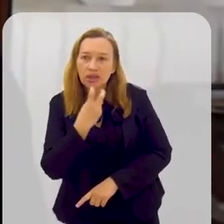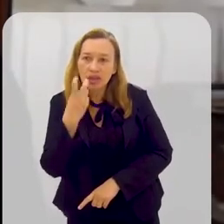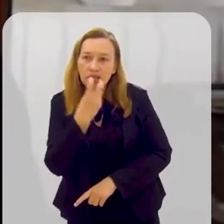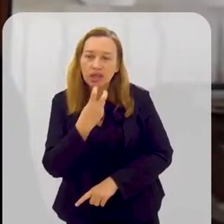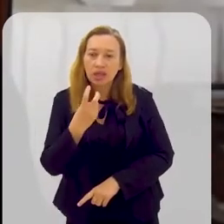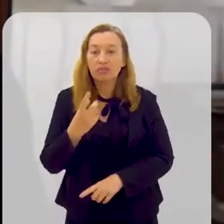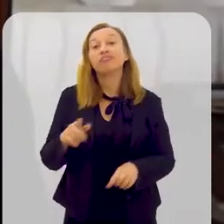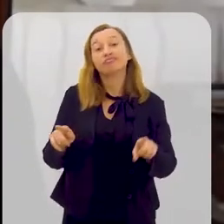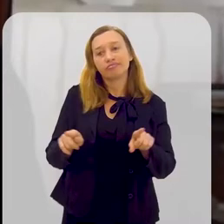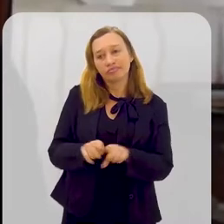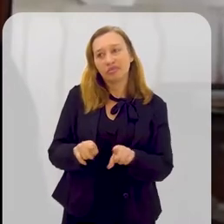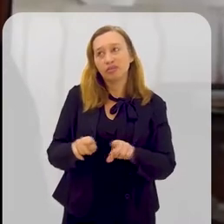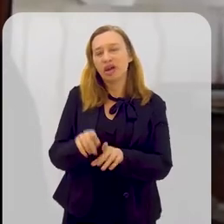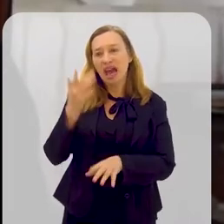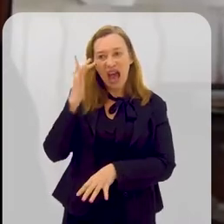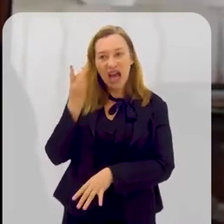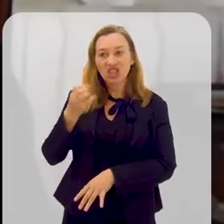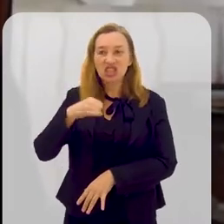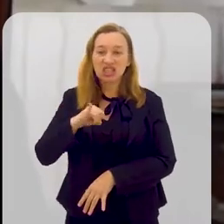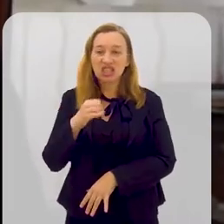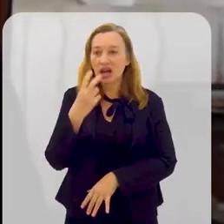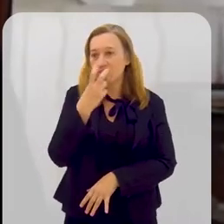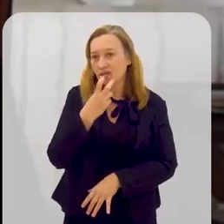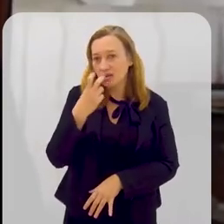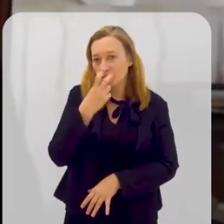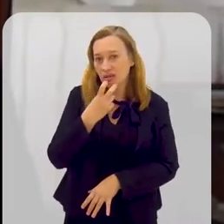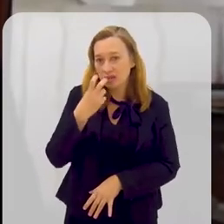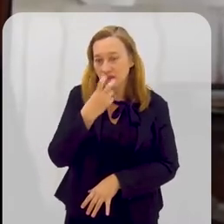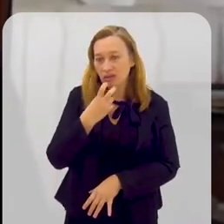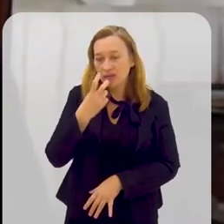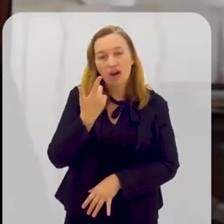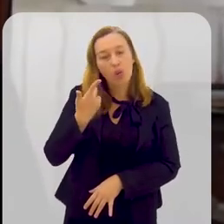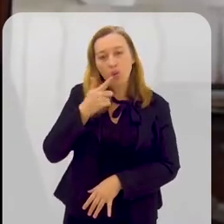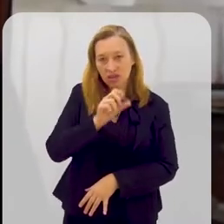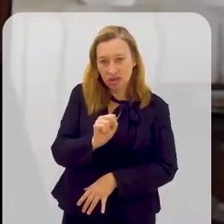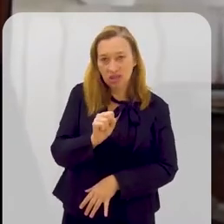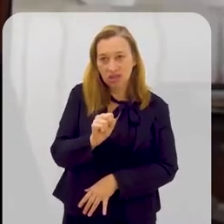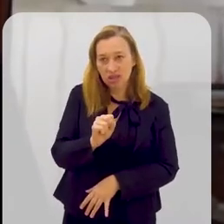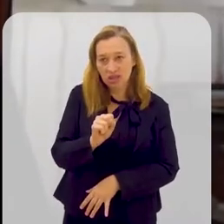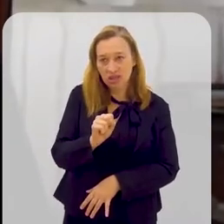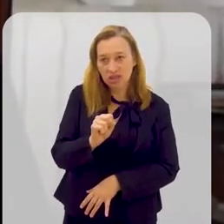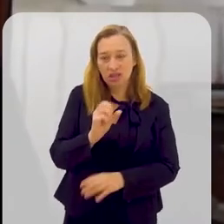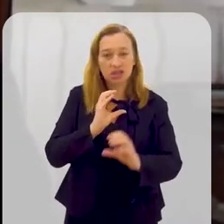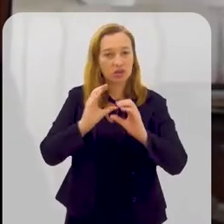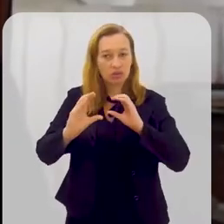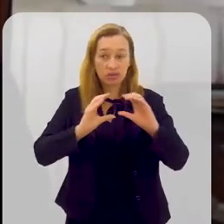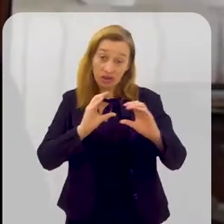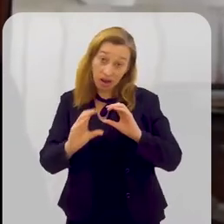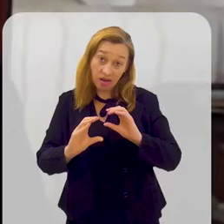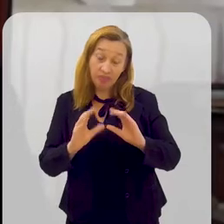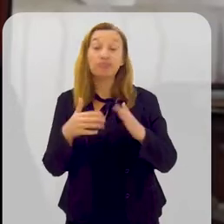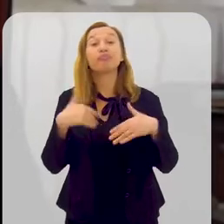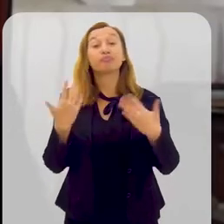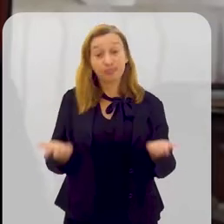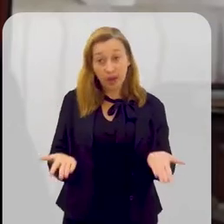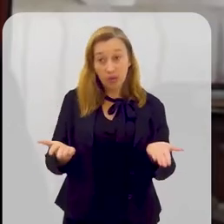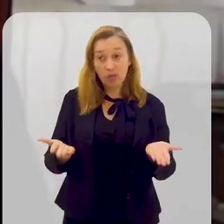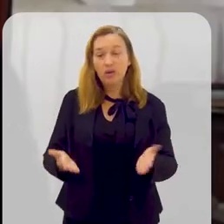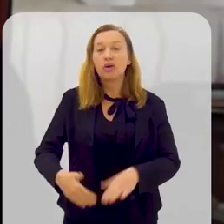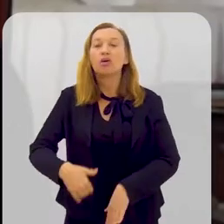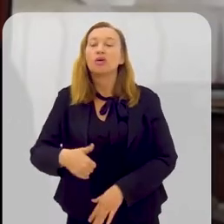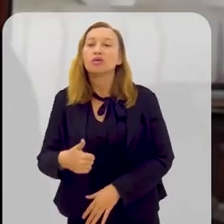bocas se mexendo ela também acha que se ela mexer a boca ela vai conseguir se comunicar